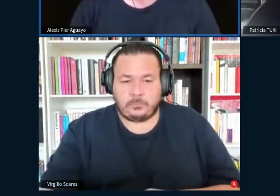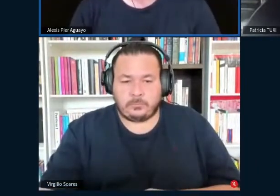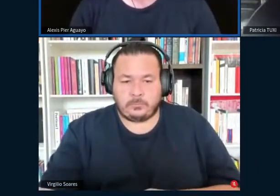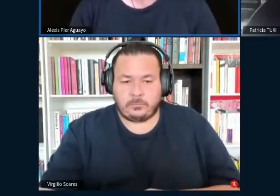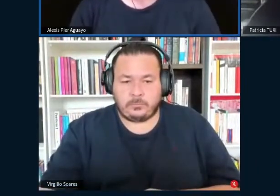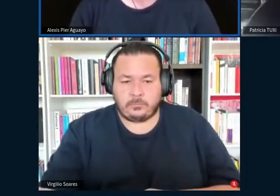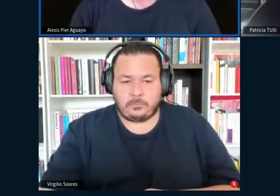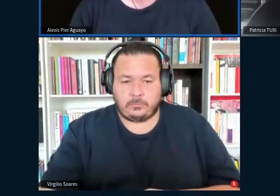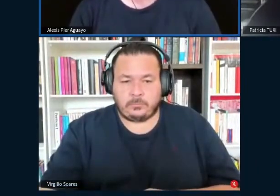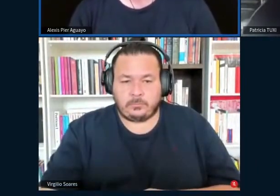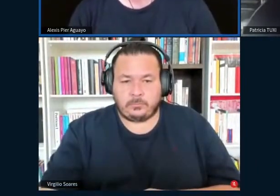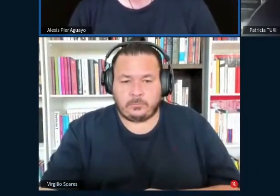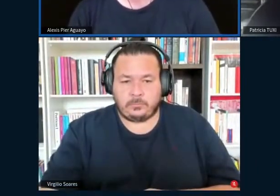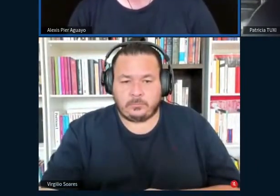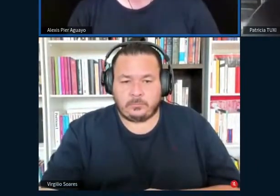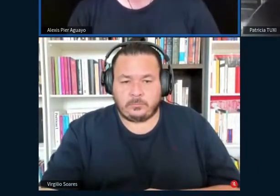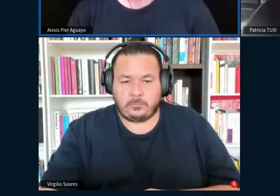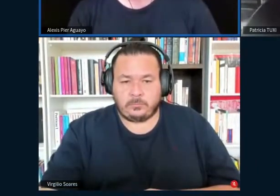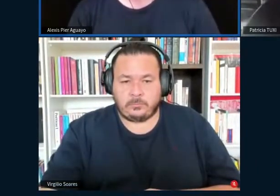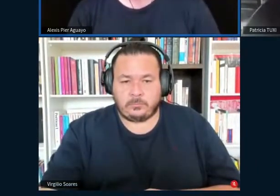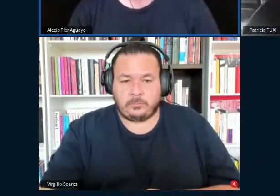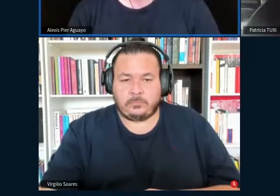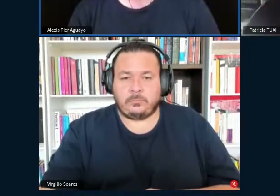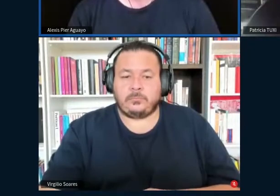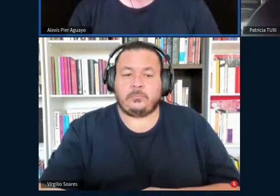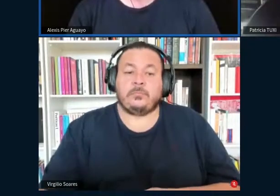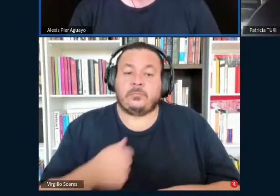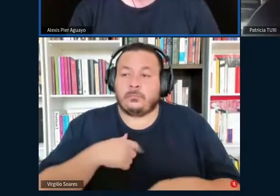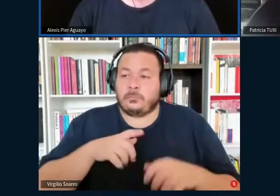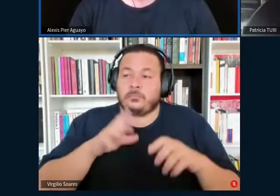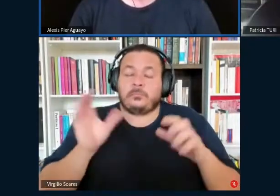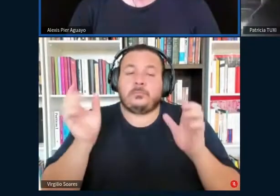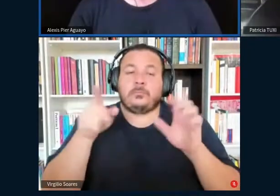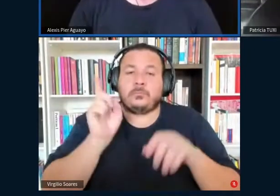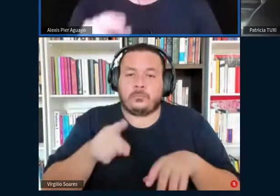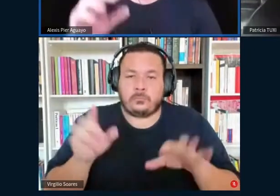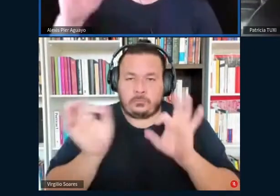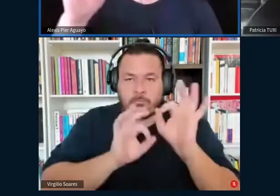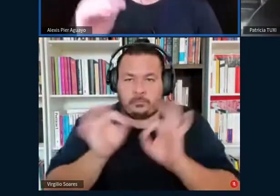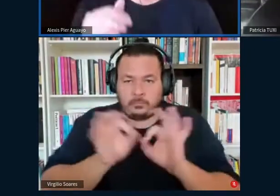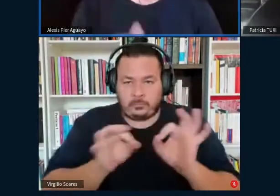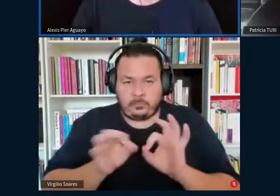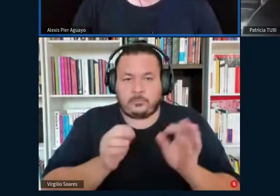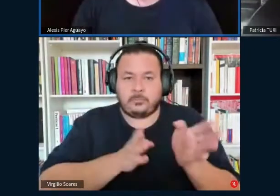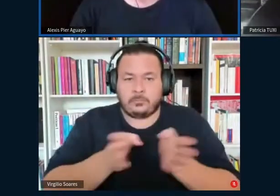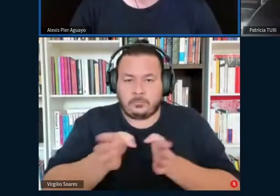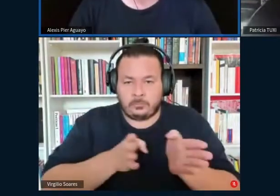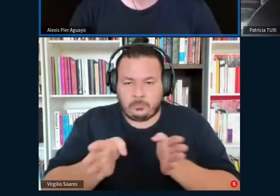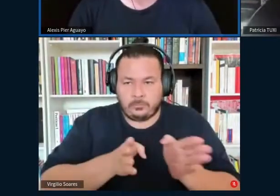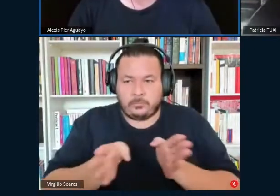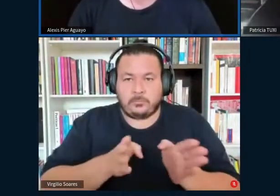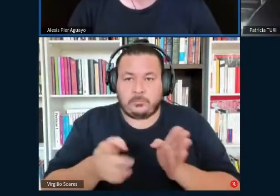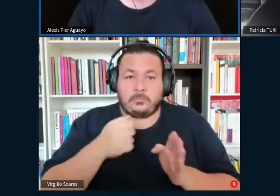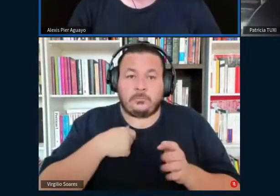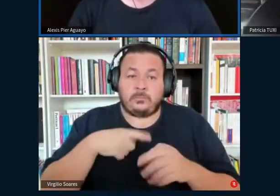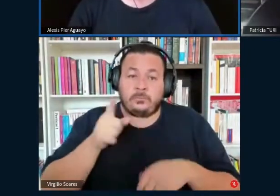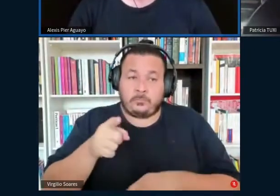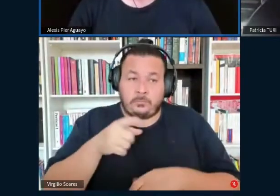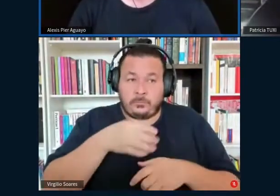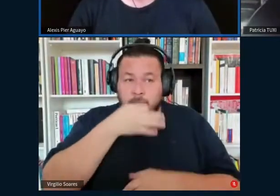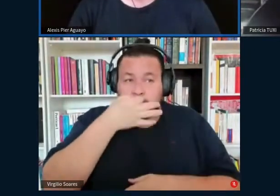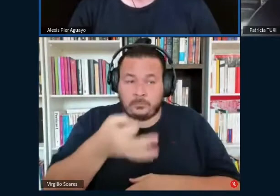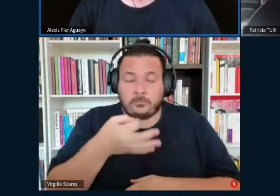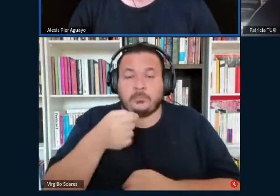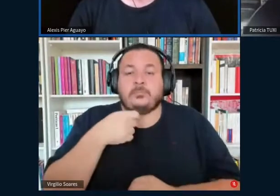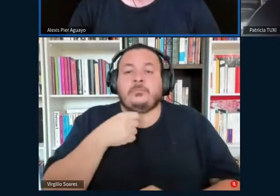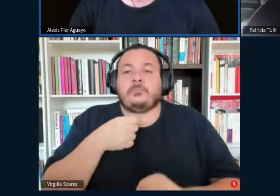parecer, ela levanta, e que a coordenação de acessibilidade também faz esse levantamento no, nas recomendações. O que